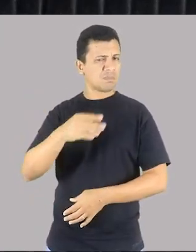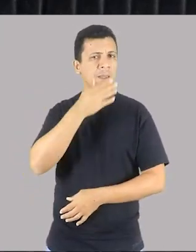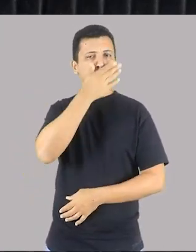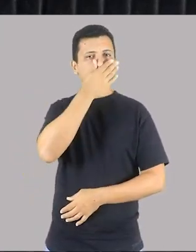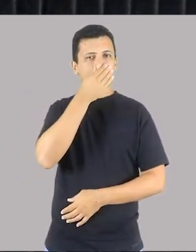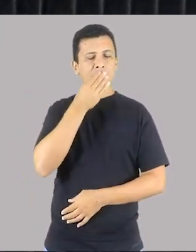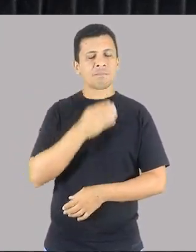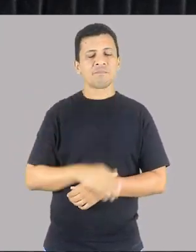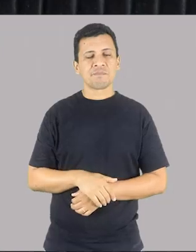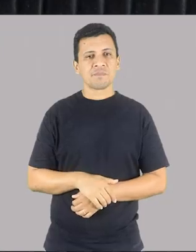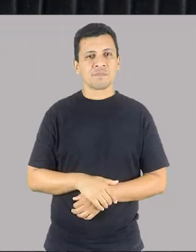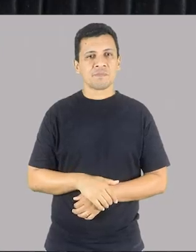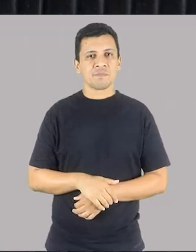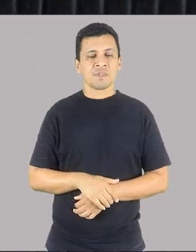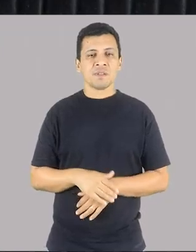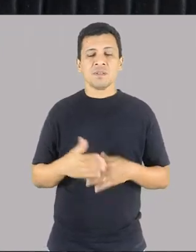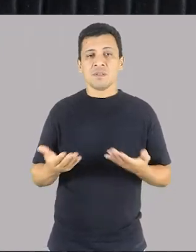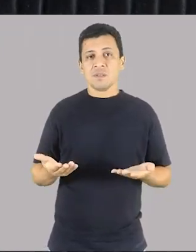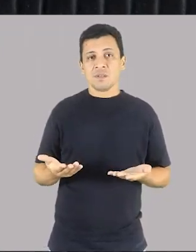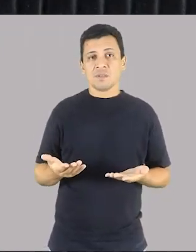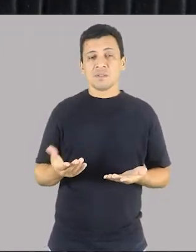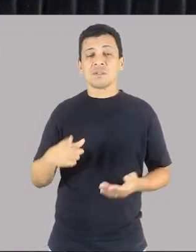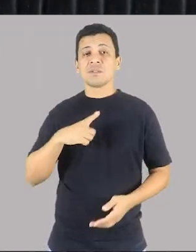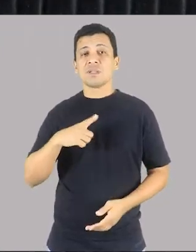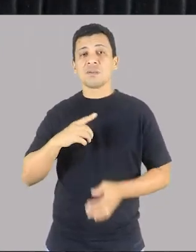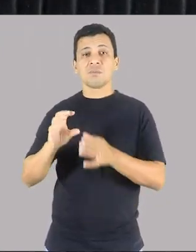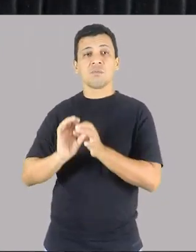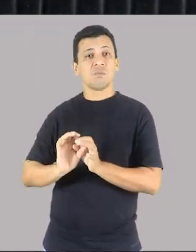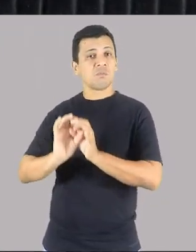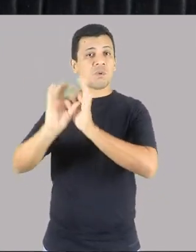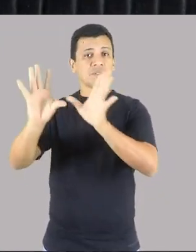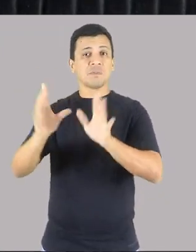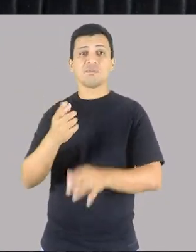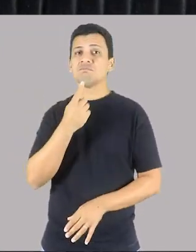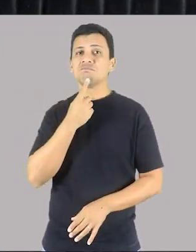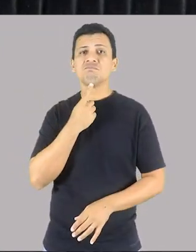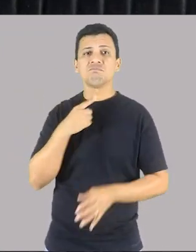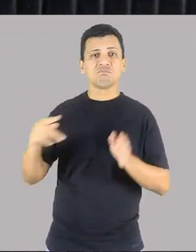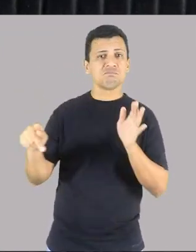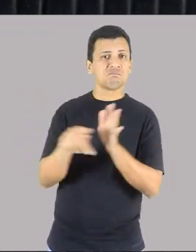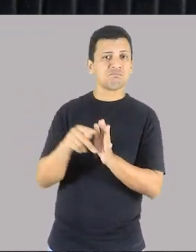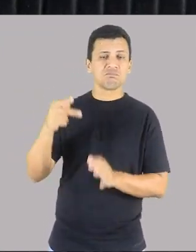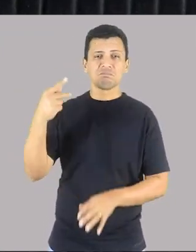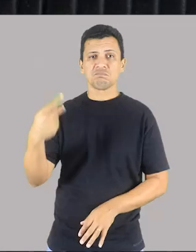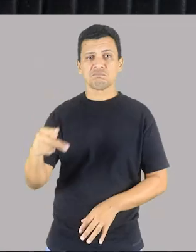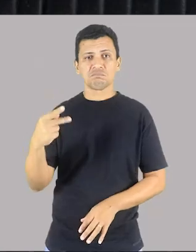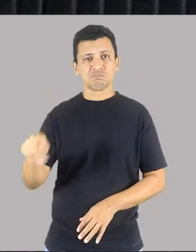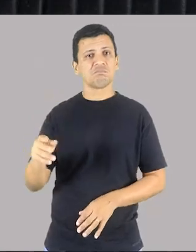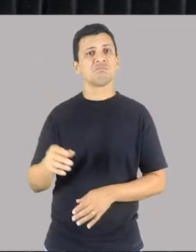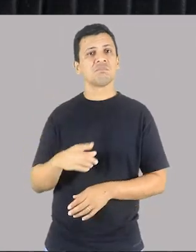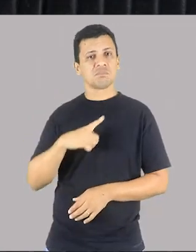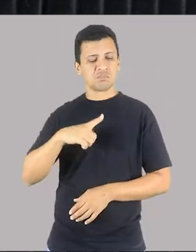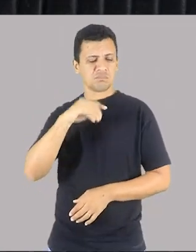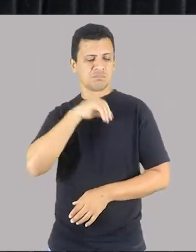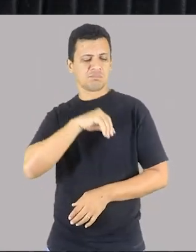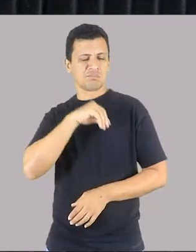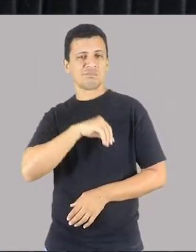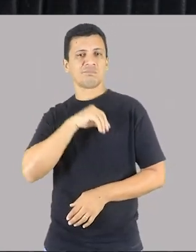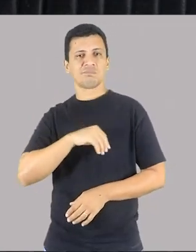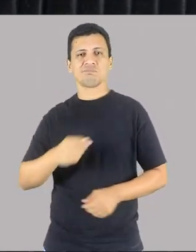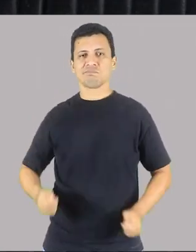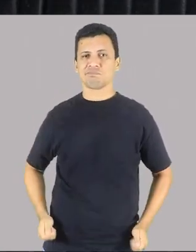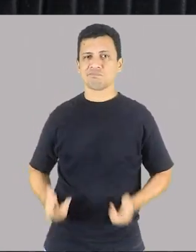há ilegalidade alguma na sua conduta. Ao particular, é lícito usar o seu dinheiro, usar o seu erário da maneira